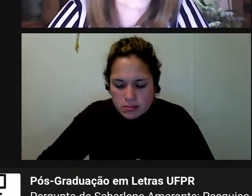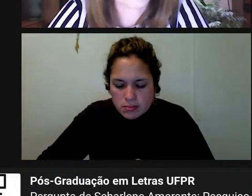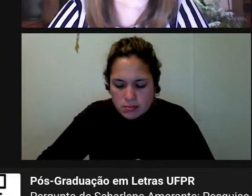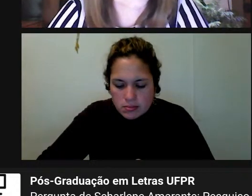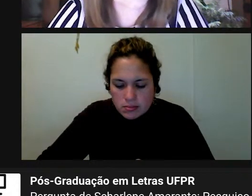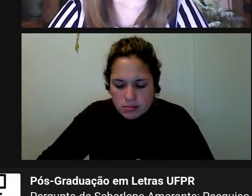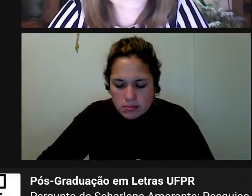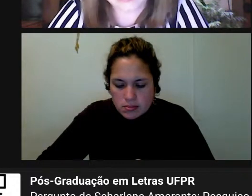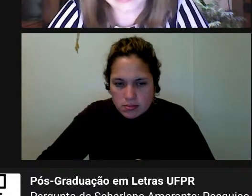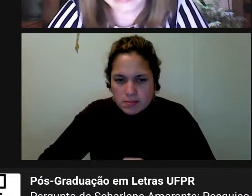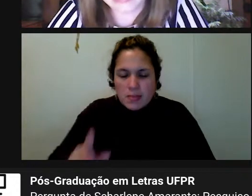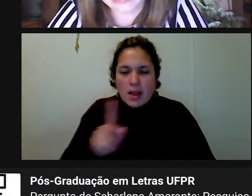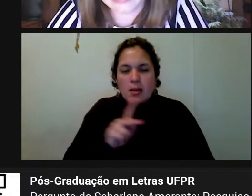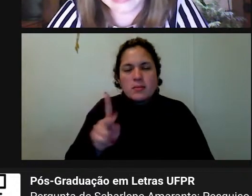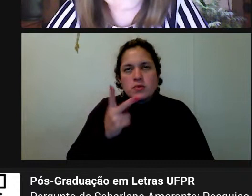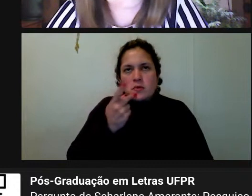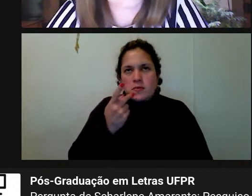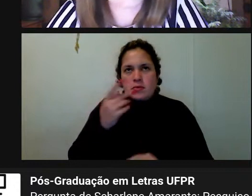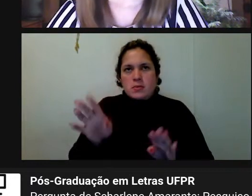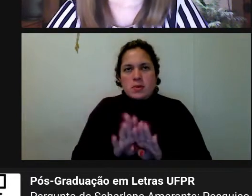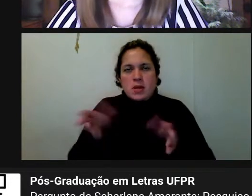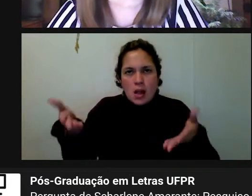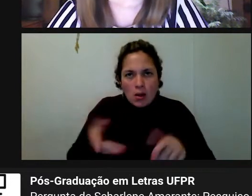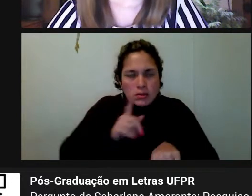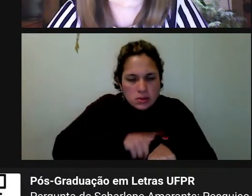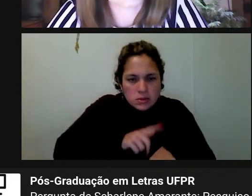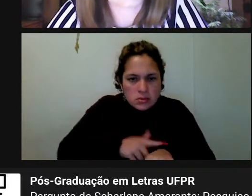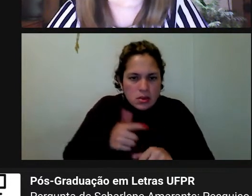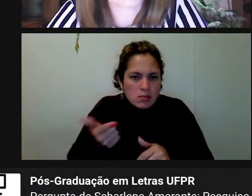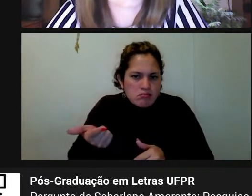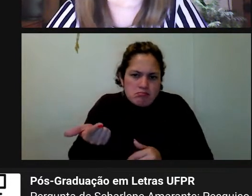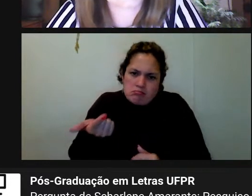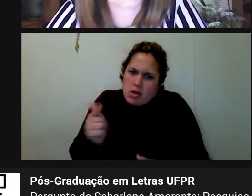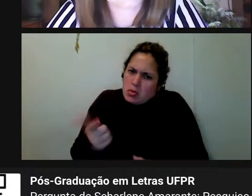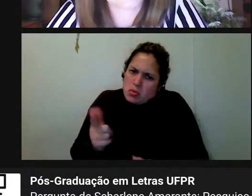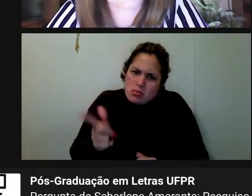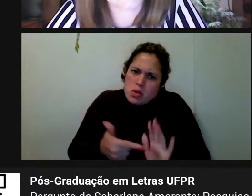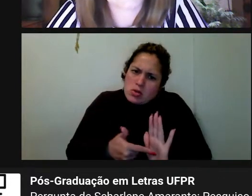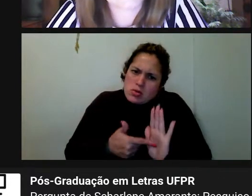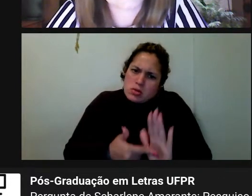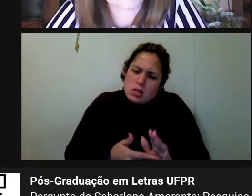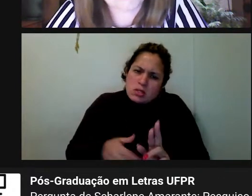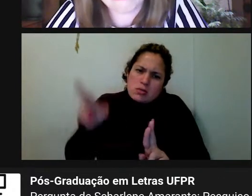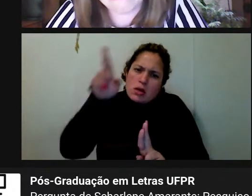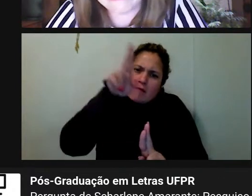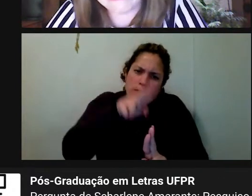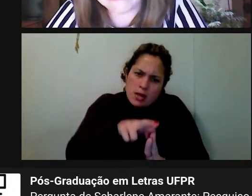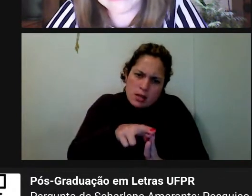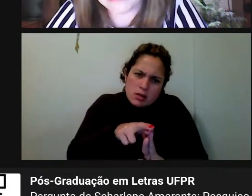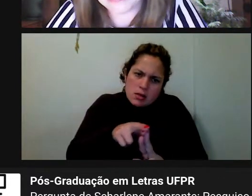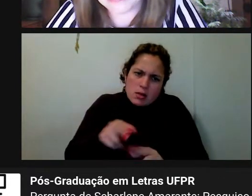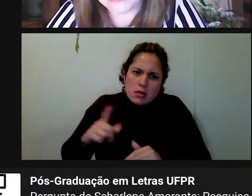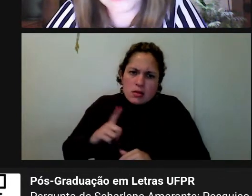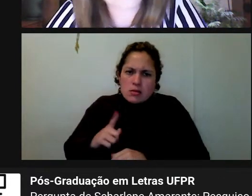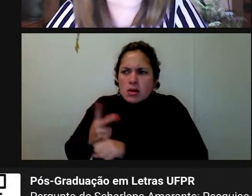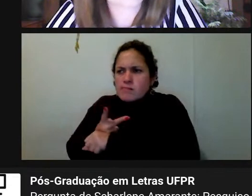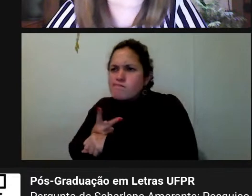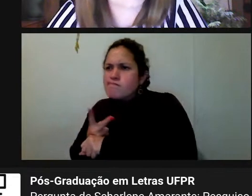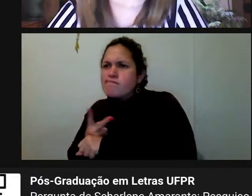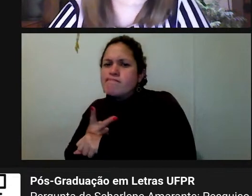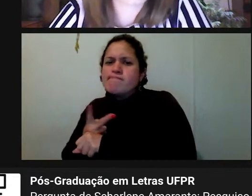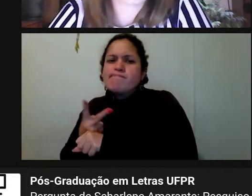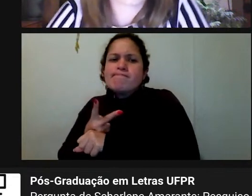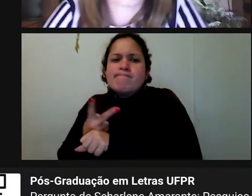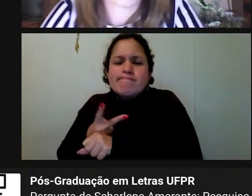A professora disse que ela não, nesse momento ela não tem alguma indicação de literatura para dar, que ela teria que procurar um